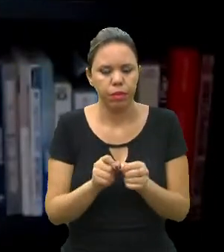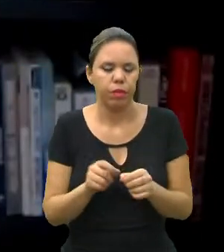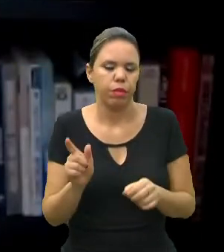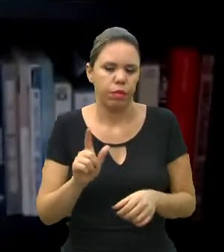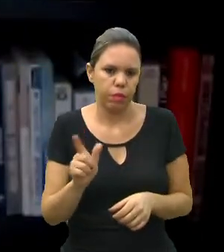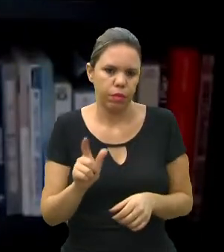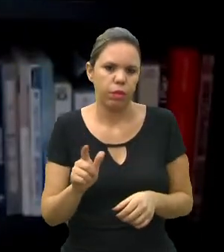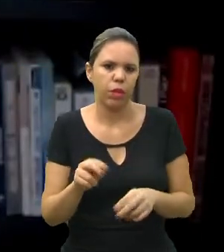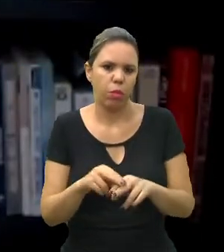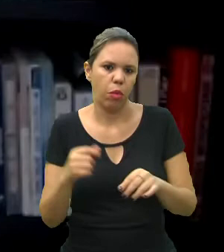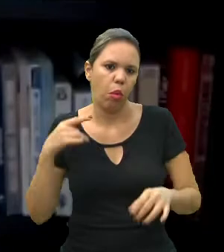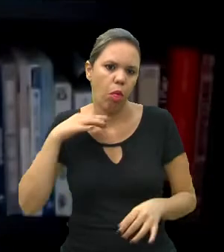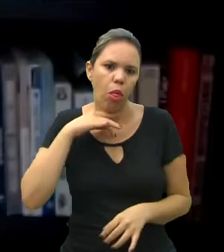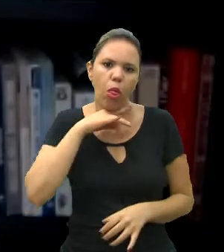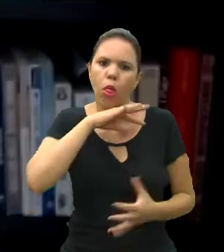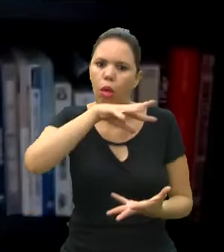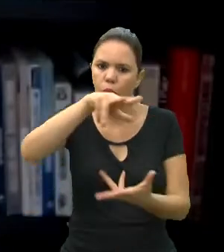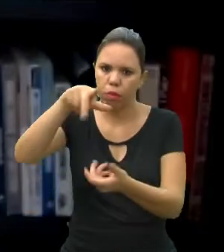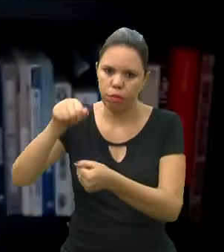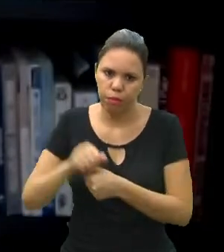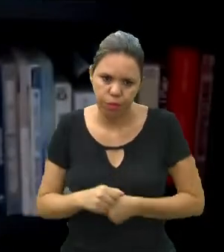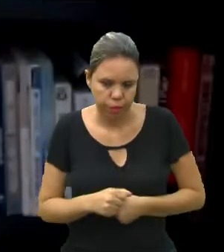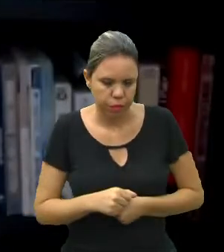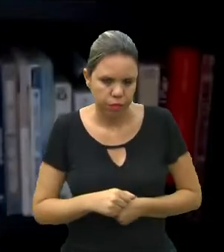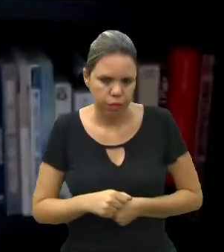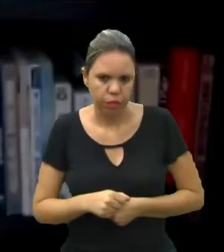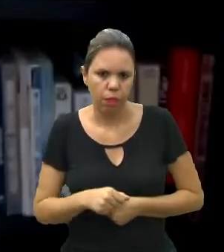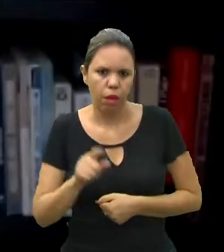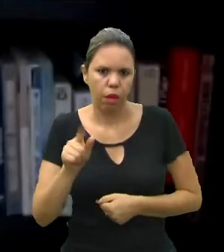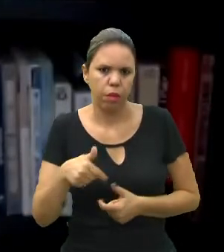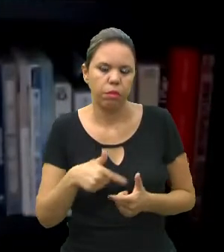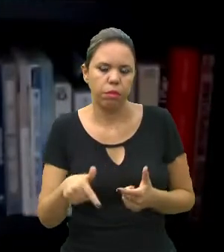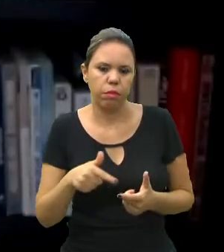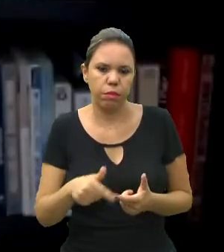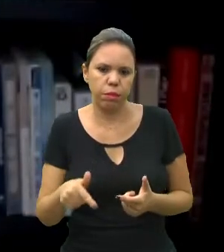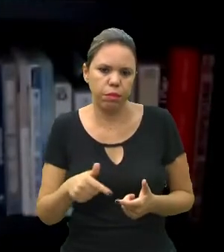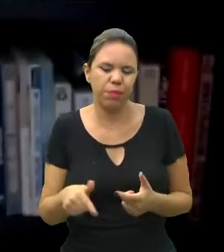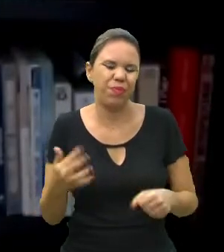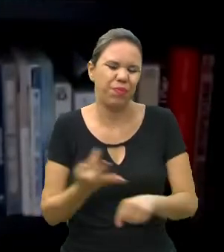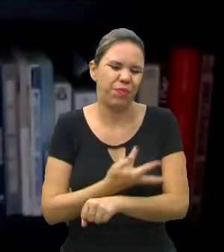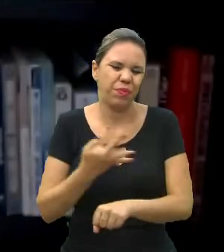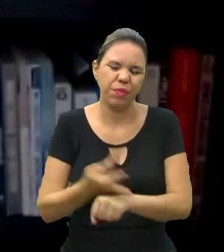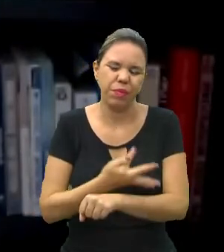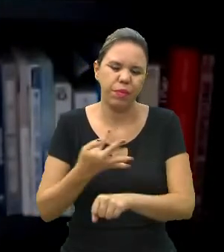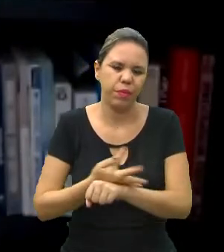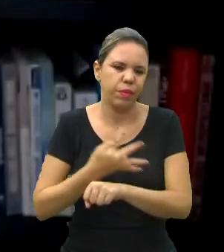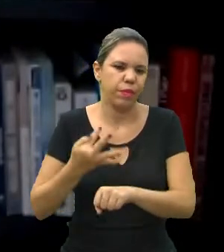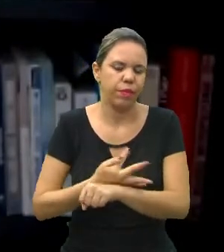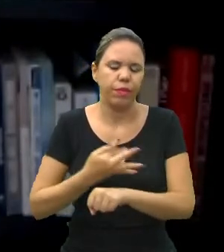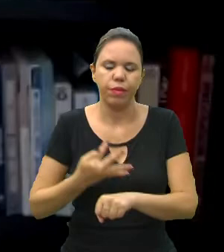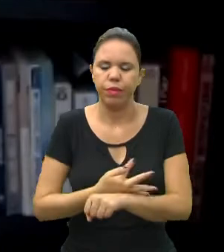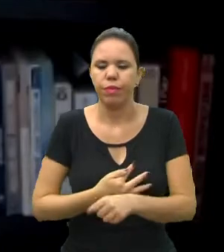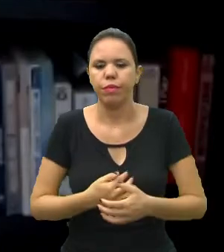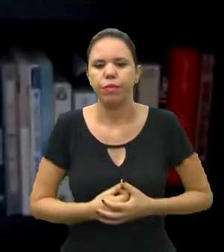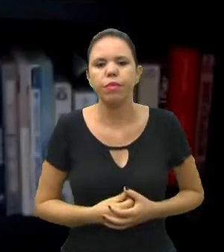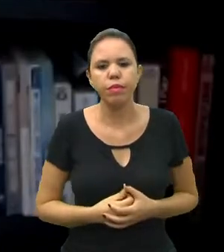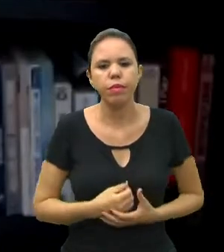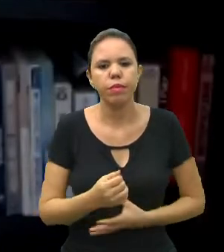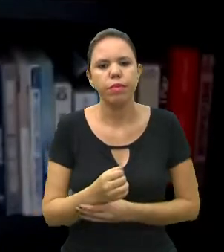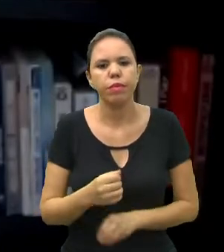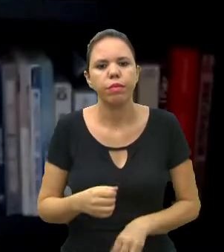contribuindo, evidentemente, com o aquecimento global. E essa é uma questão de sobrevivência,